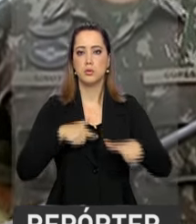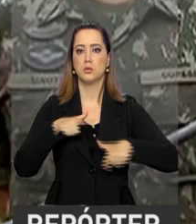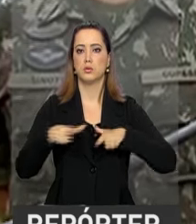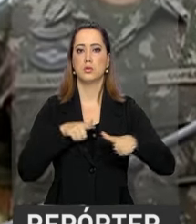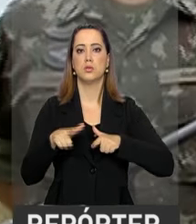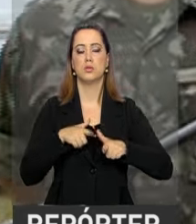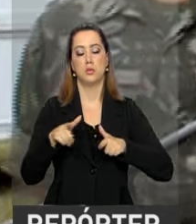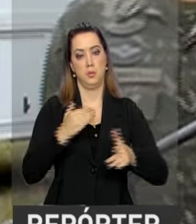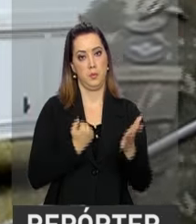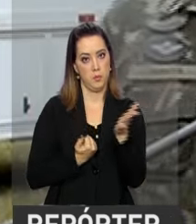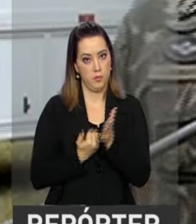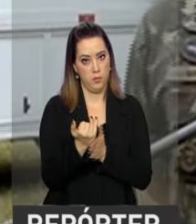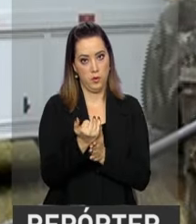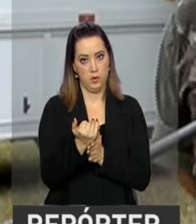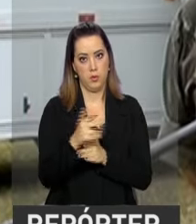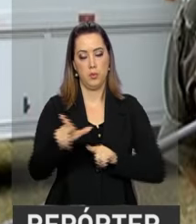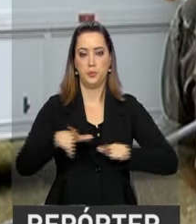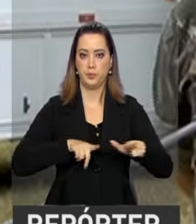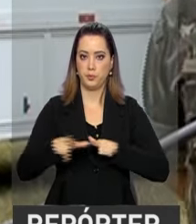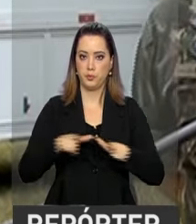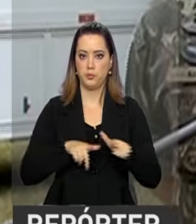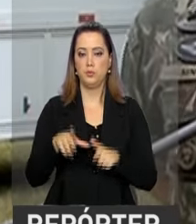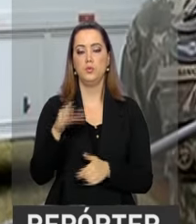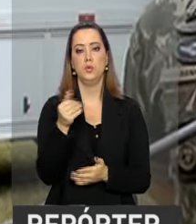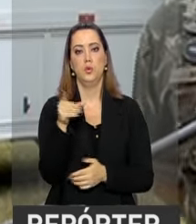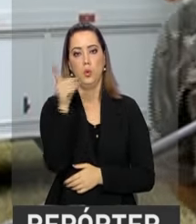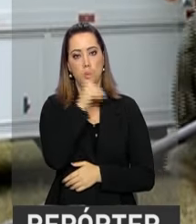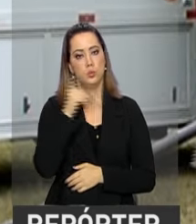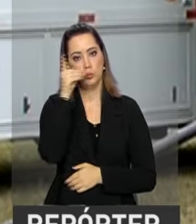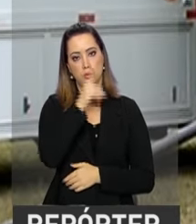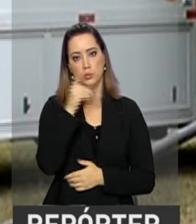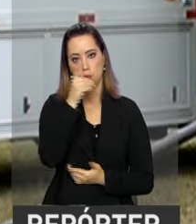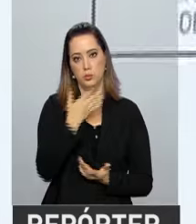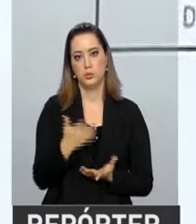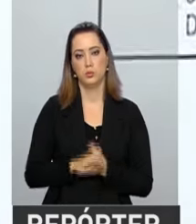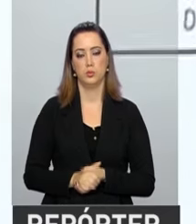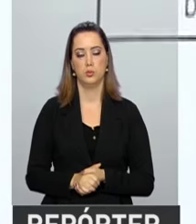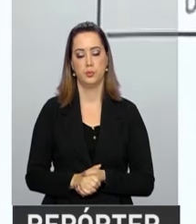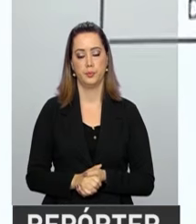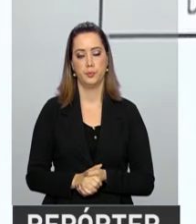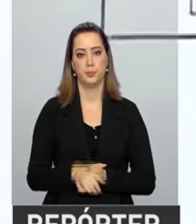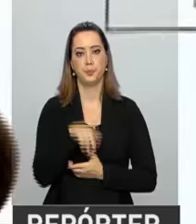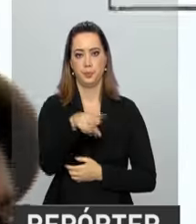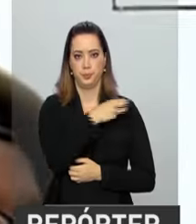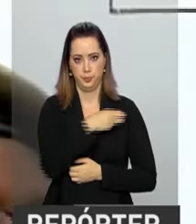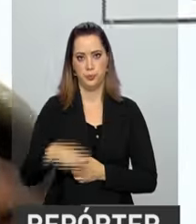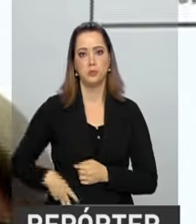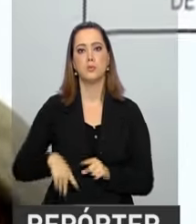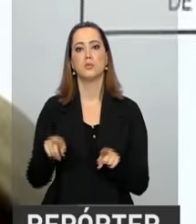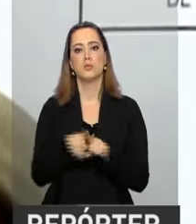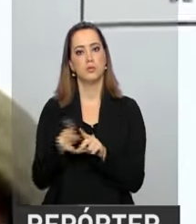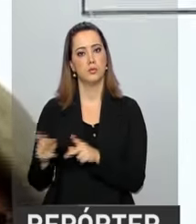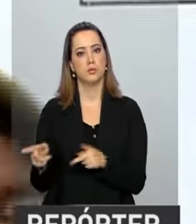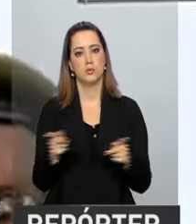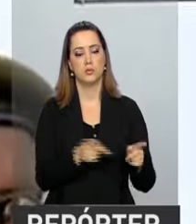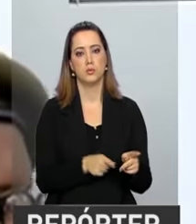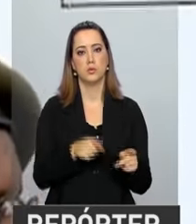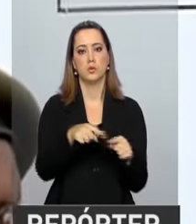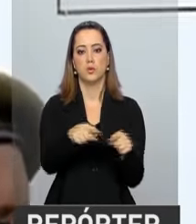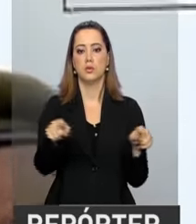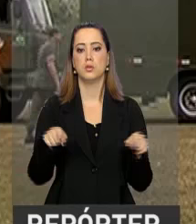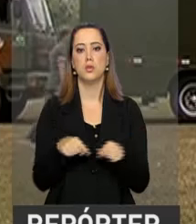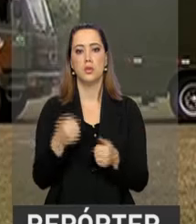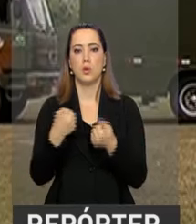passam oficialmente a ser exercidas a partir do próximo domingo. O ministro também visitou os centros de comando e